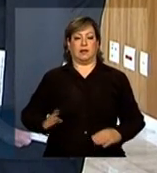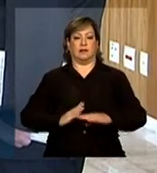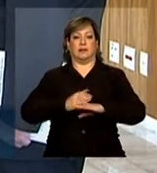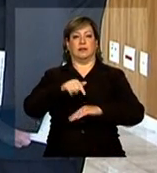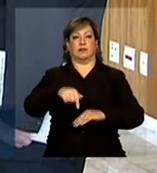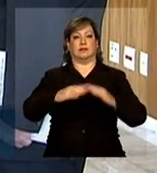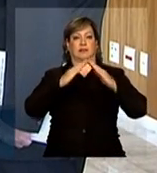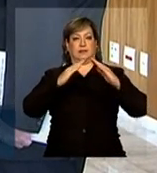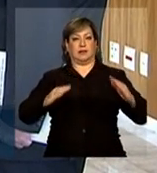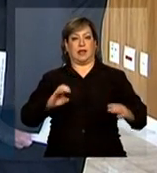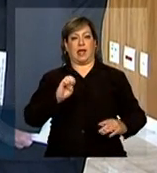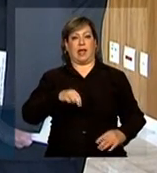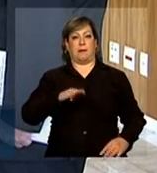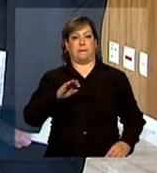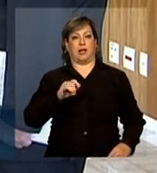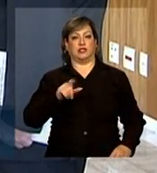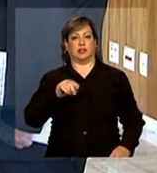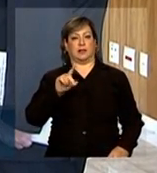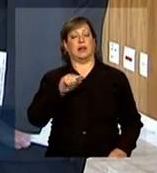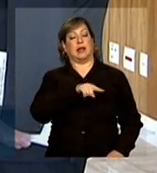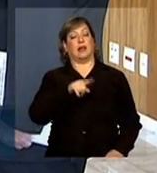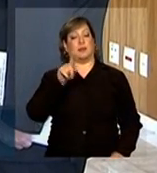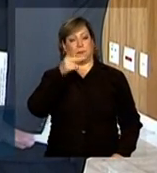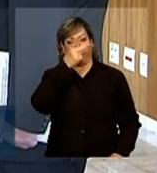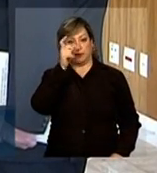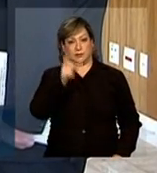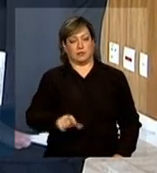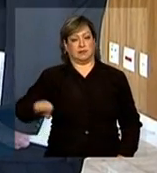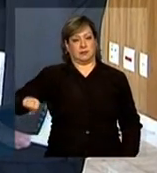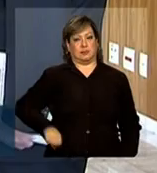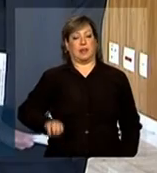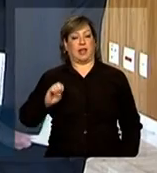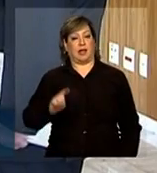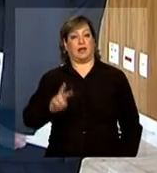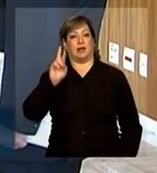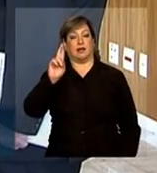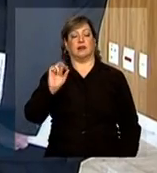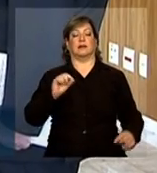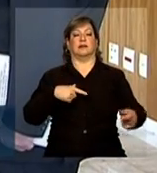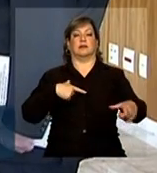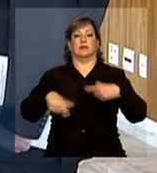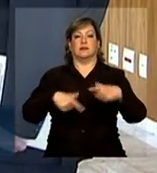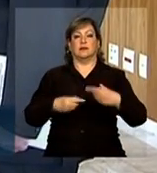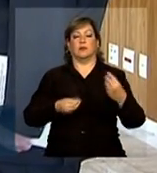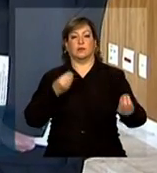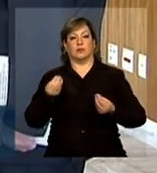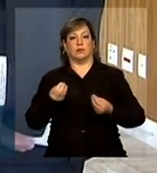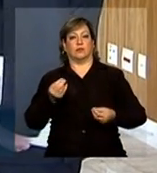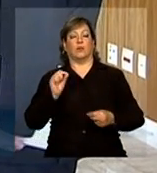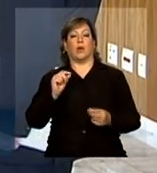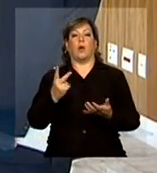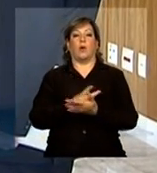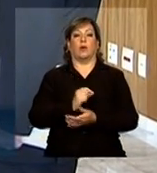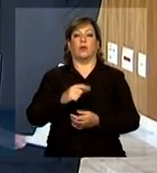pessoa que representa, que negocia e informa o seu país sobre o que acontece no exterior.